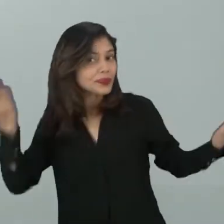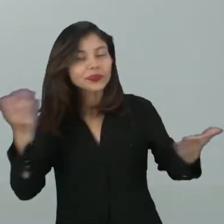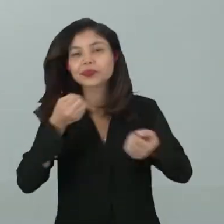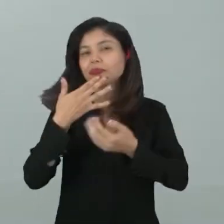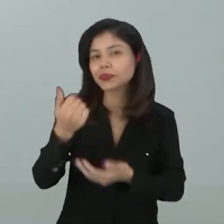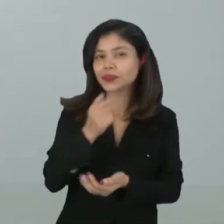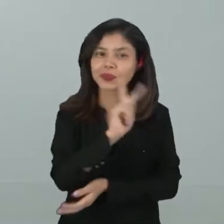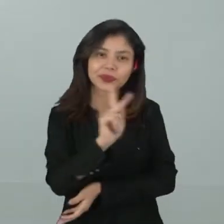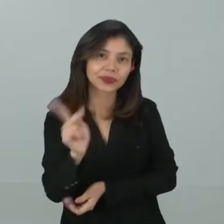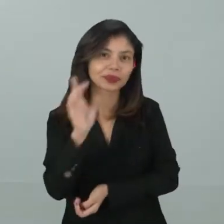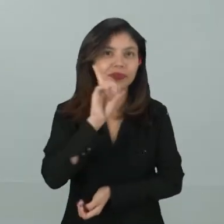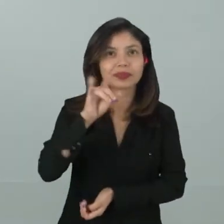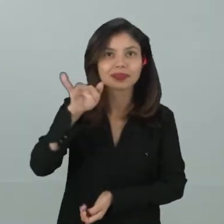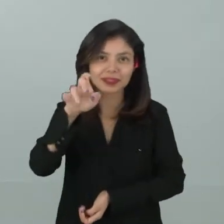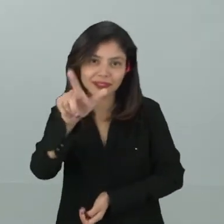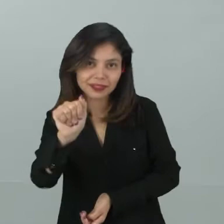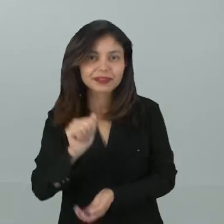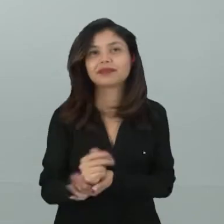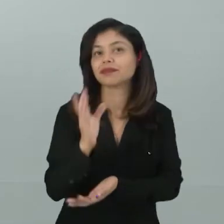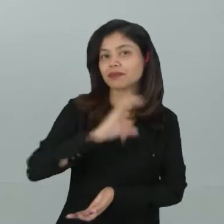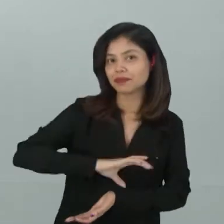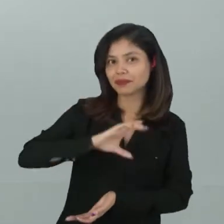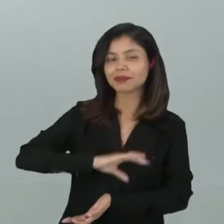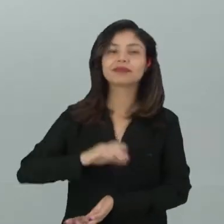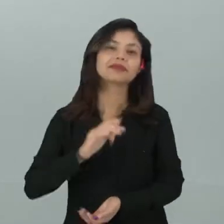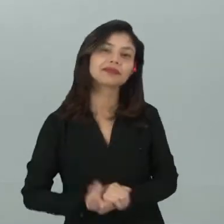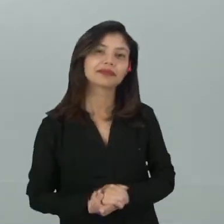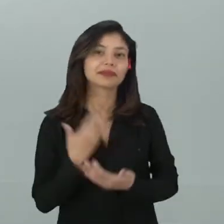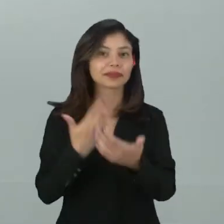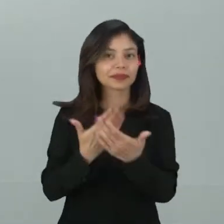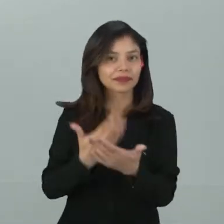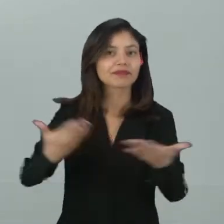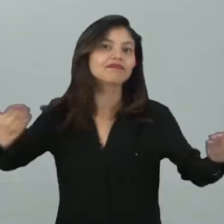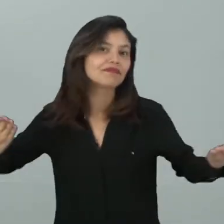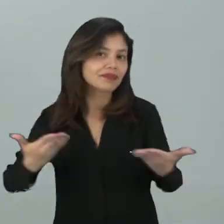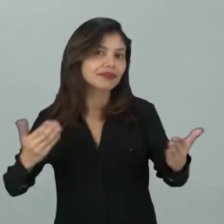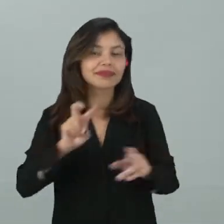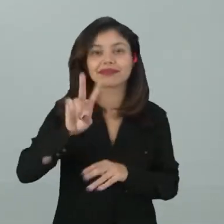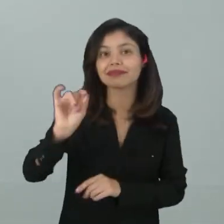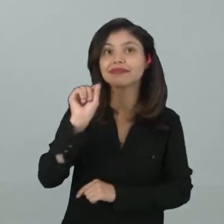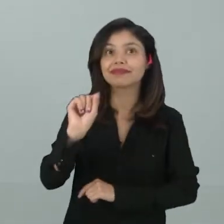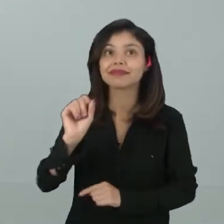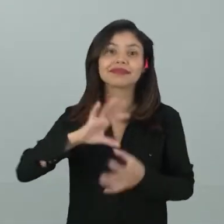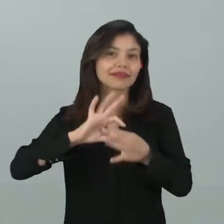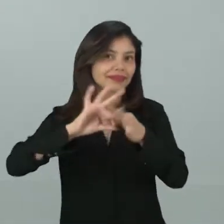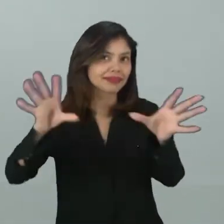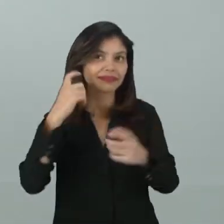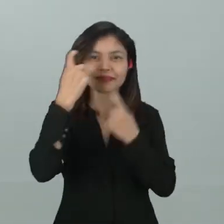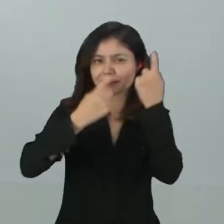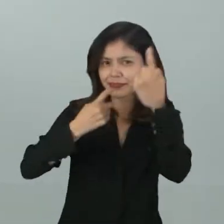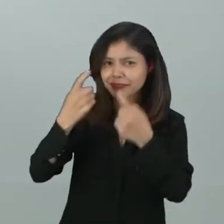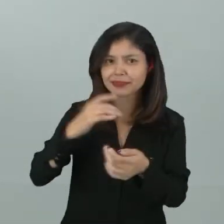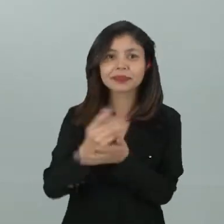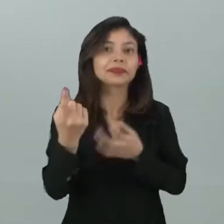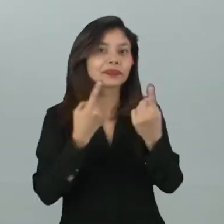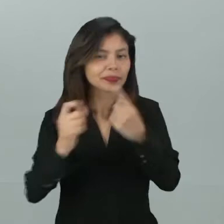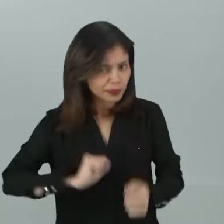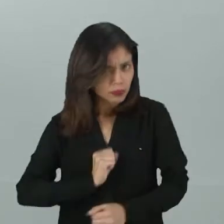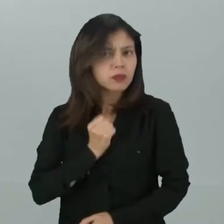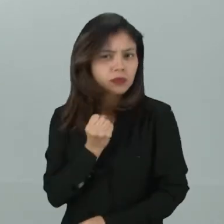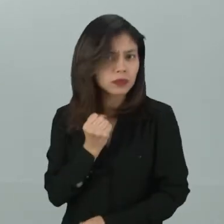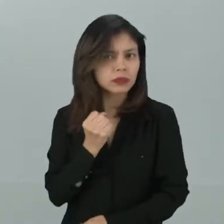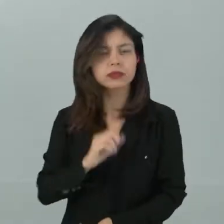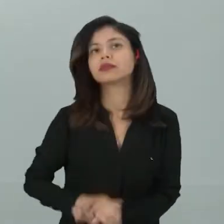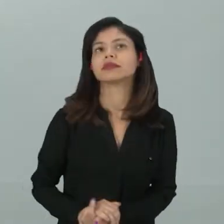E aí, moçada, eu sou o professor Daniel Lopes, de Língua Portuguesa. A aula de hoje vai tratar sobre liberdade de expressão e discurso de